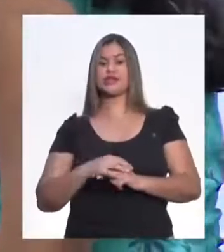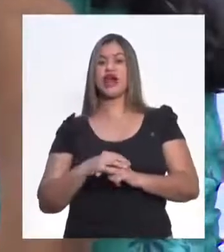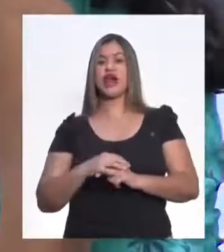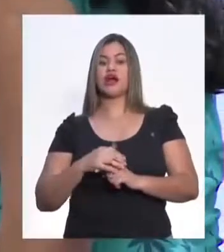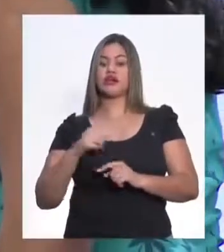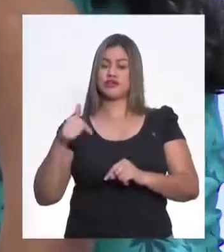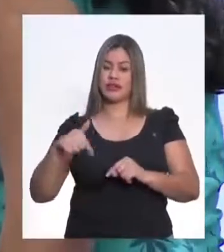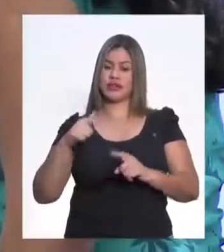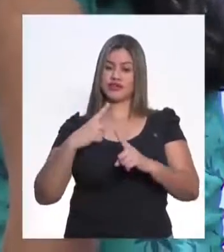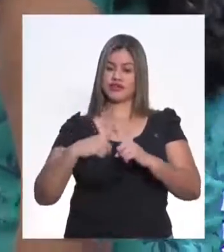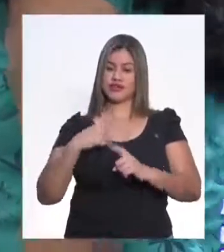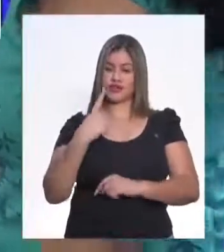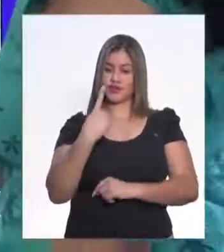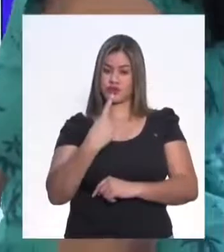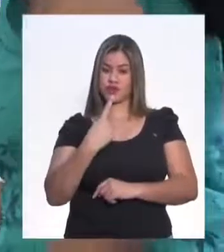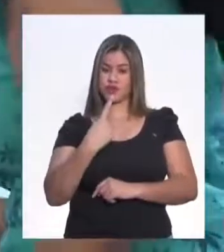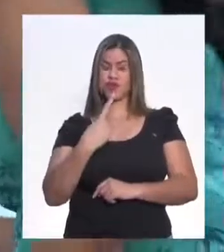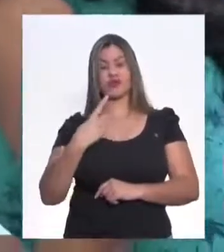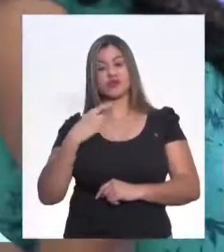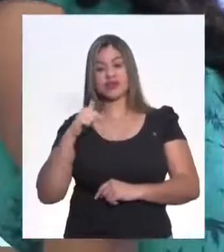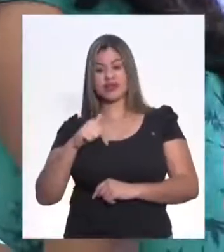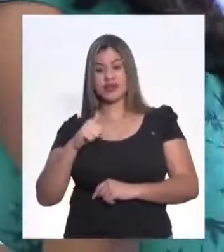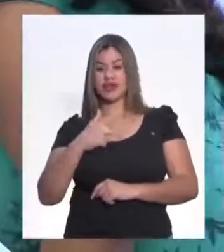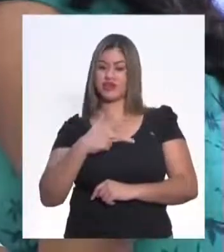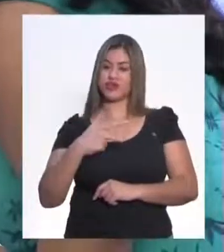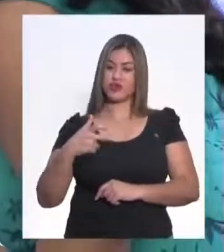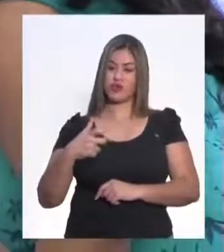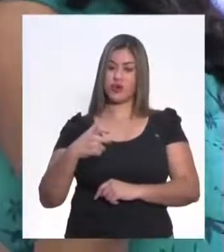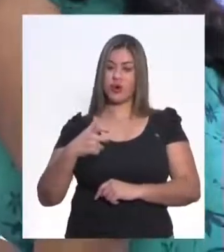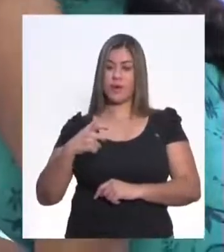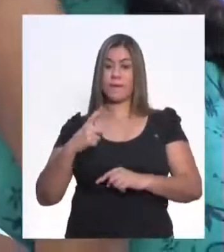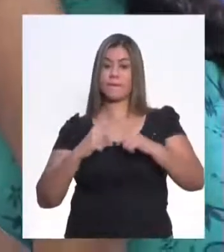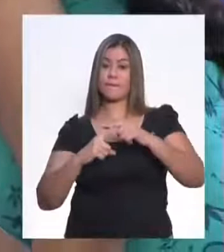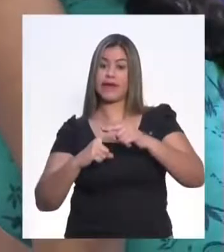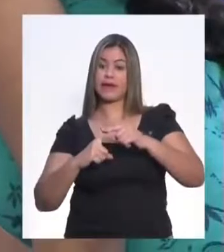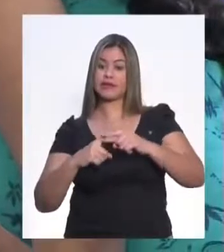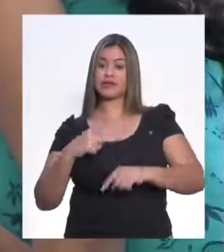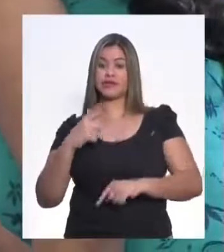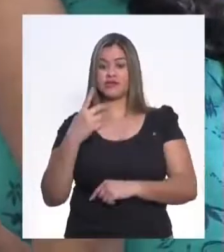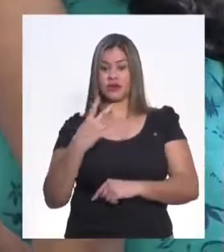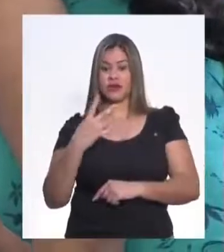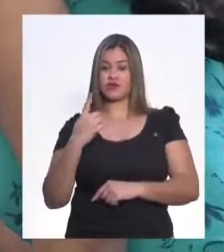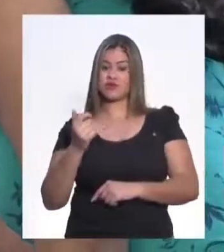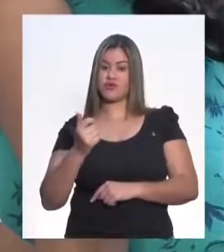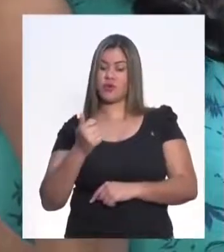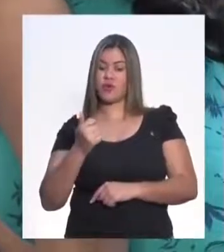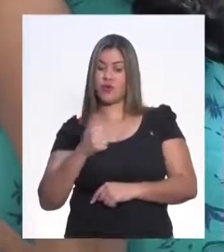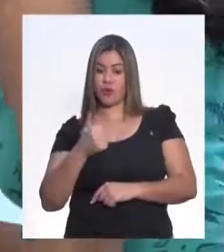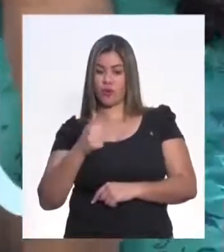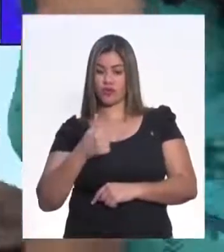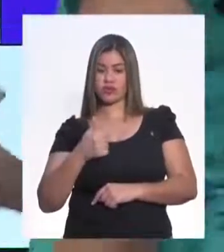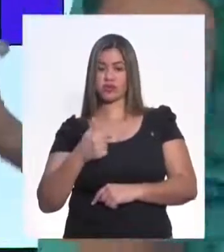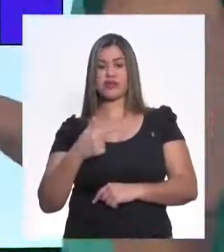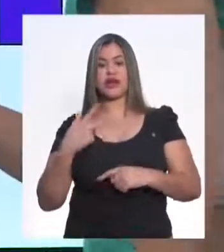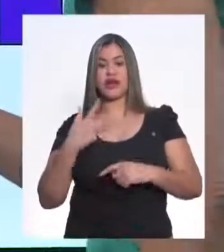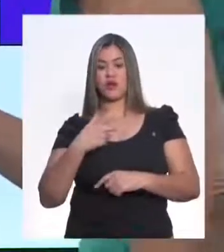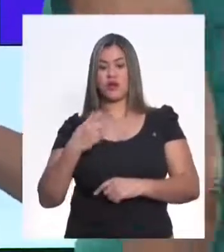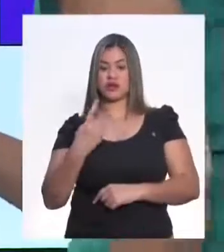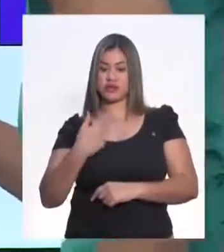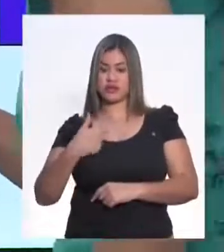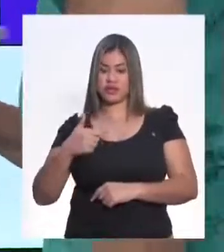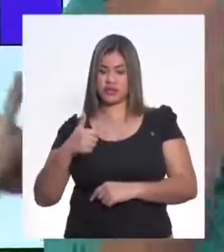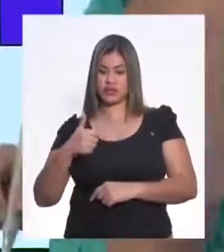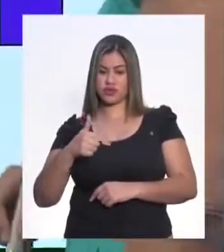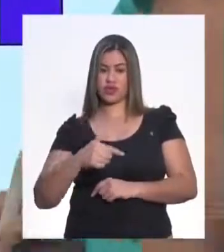7. Mais 4, 11. Então, eu vou tirar 112. Então, vai sobrar 8. Muito